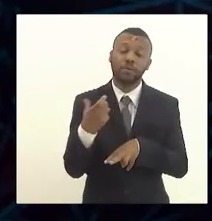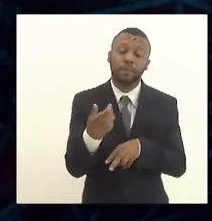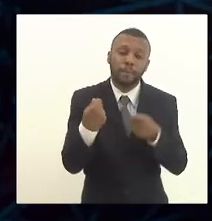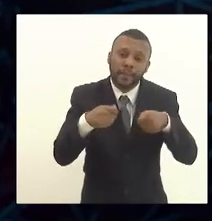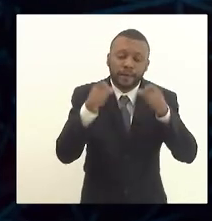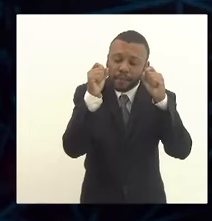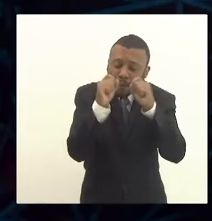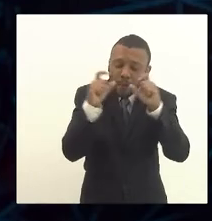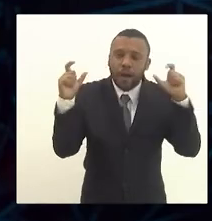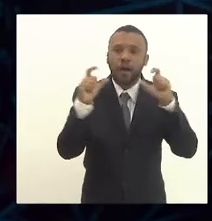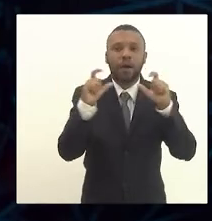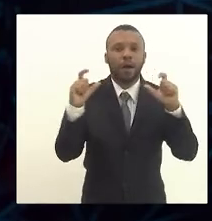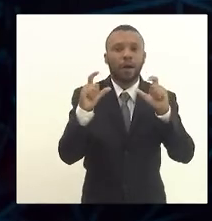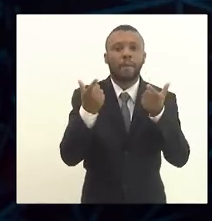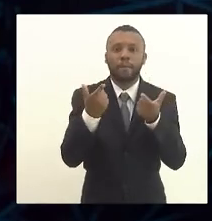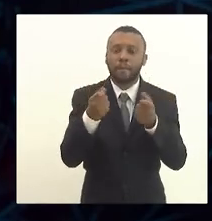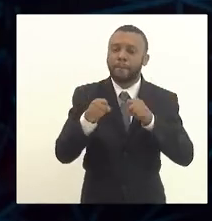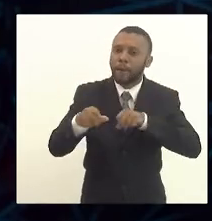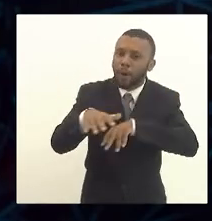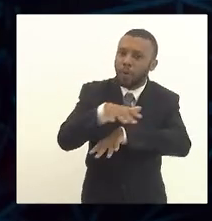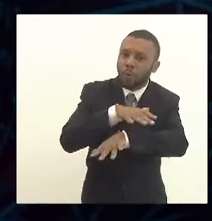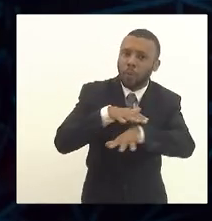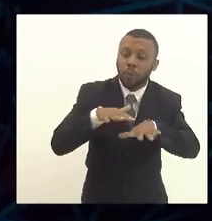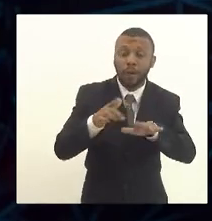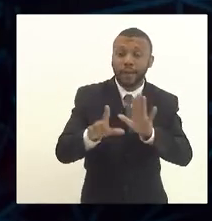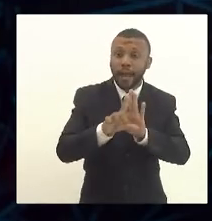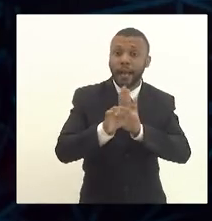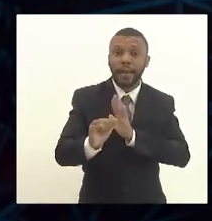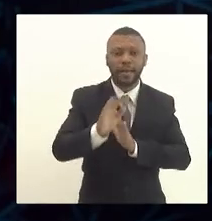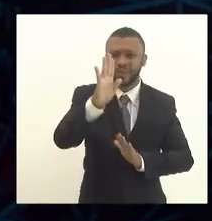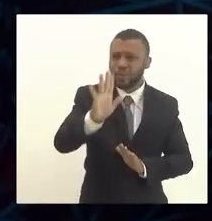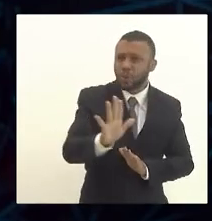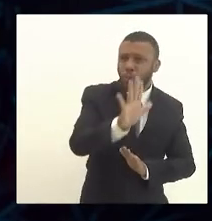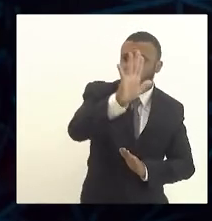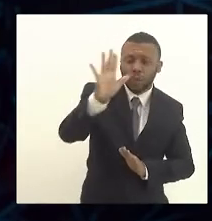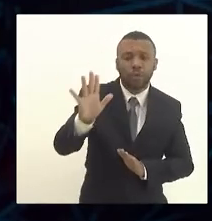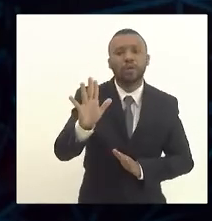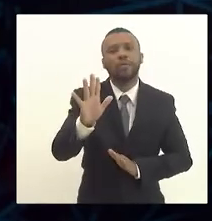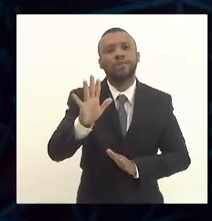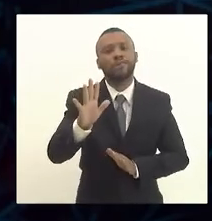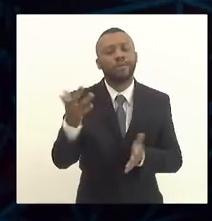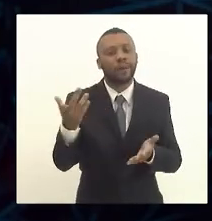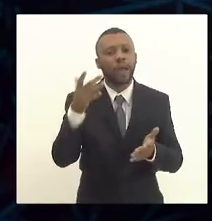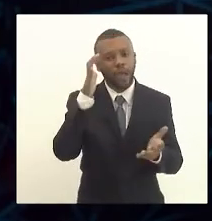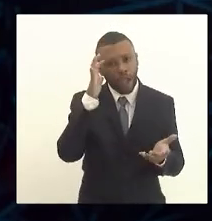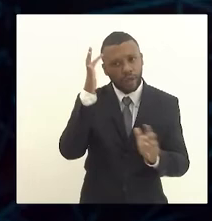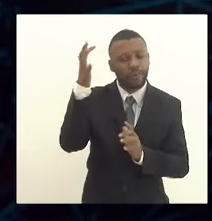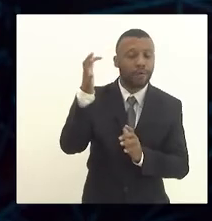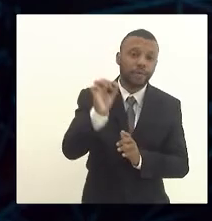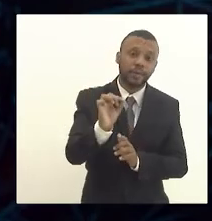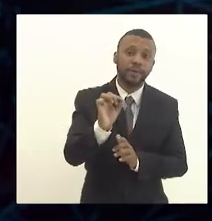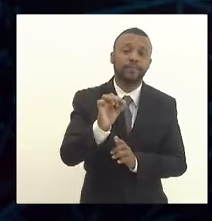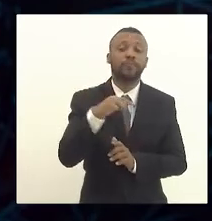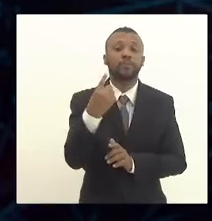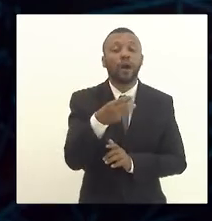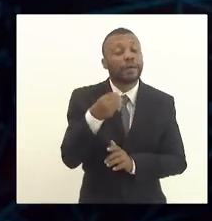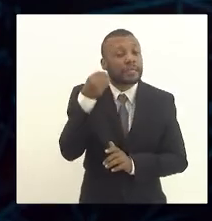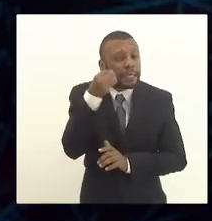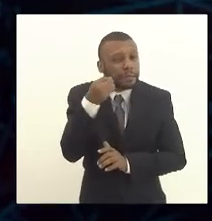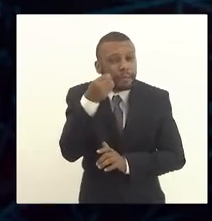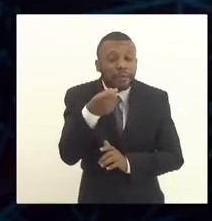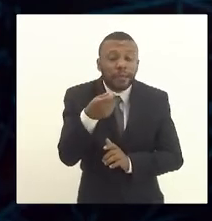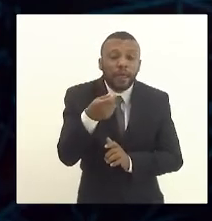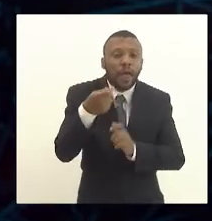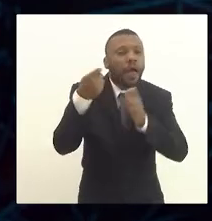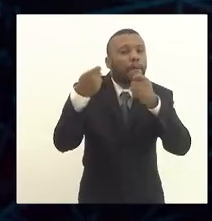que foi pacificado em legislação nacional no ano passado, que é a necessidade de experimentação antes da compra pública